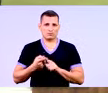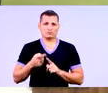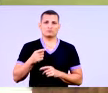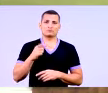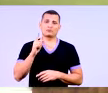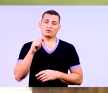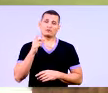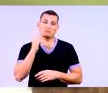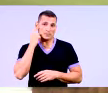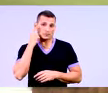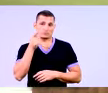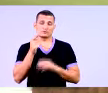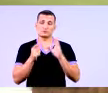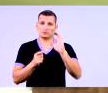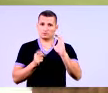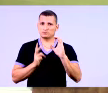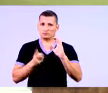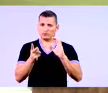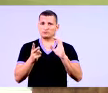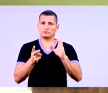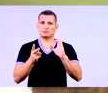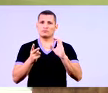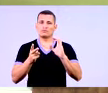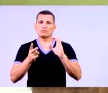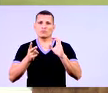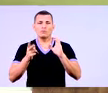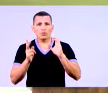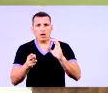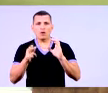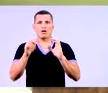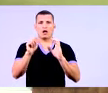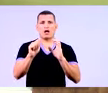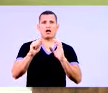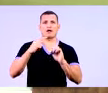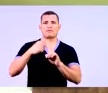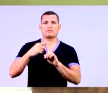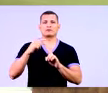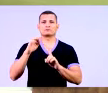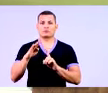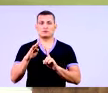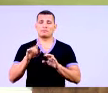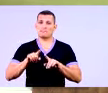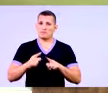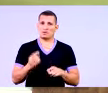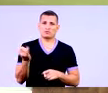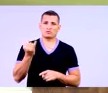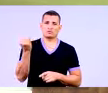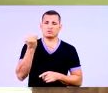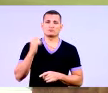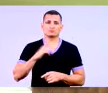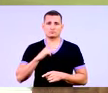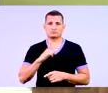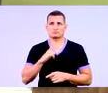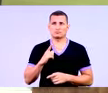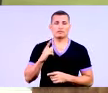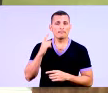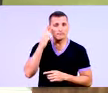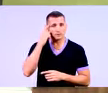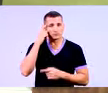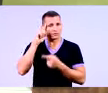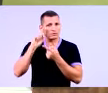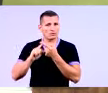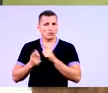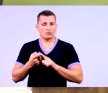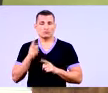você sempre seria igual a mais b só que é importante francisco a gente ter esse ponto na lógica quando a gente vê um